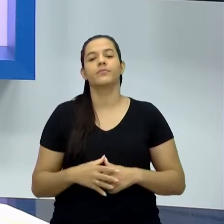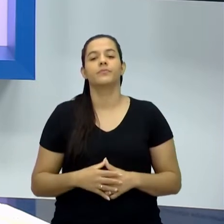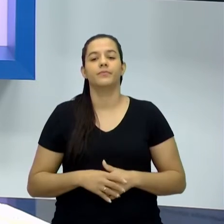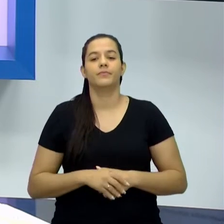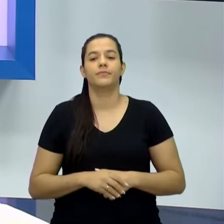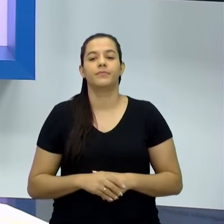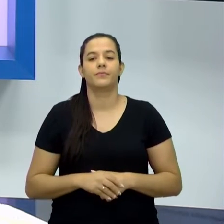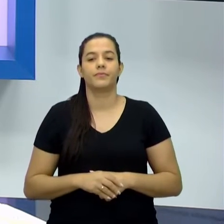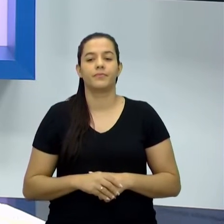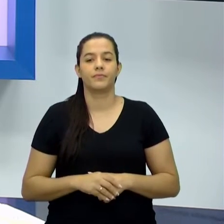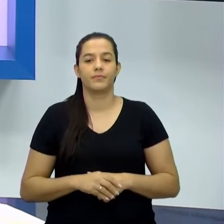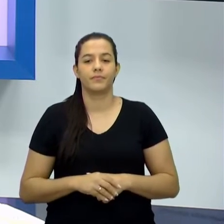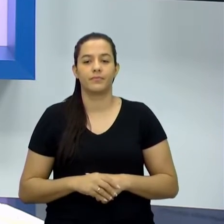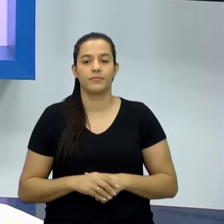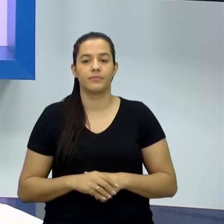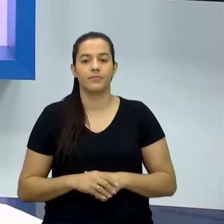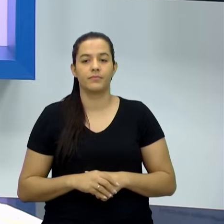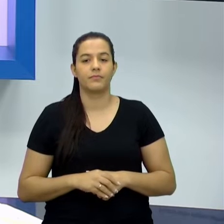continuar comigo.